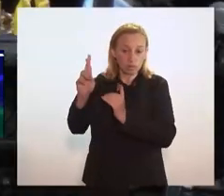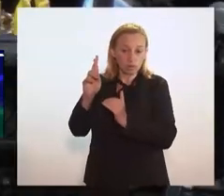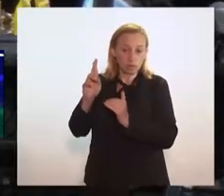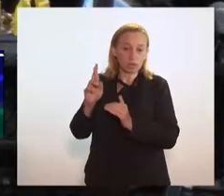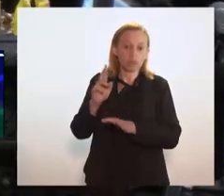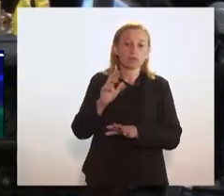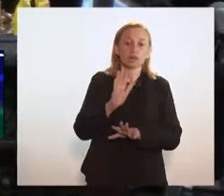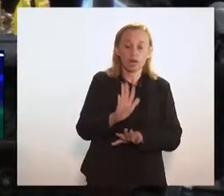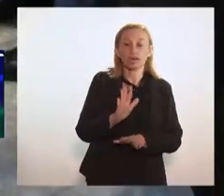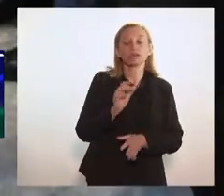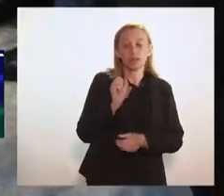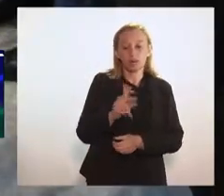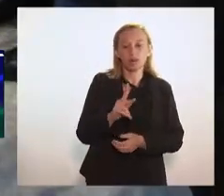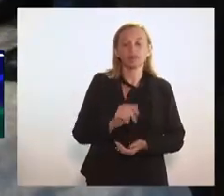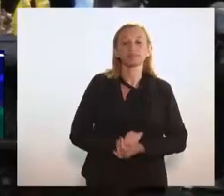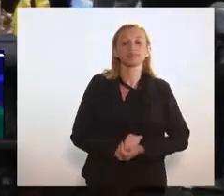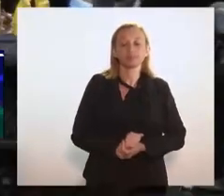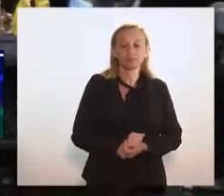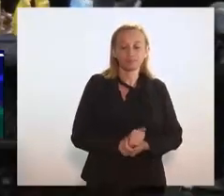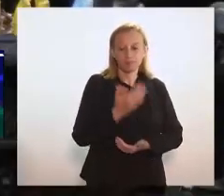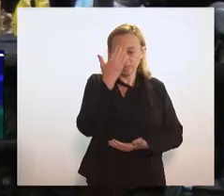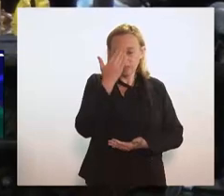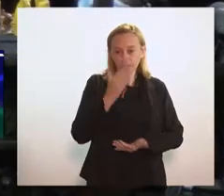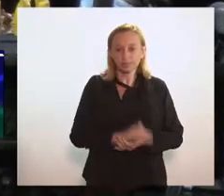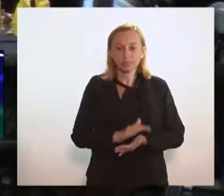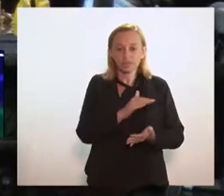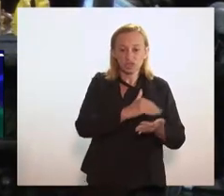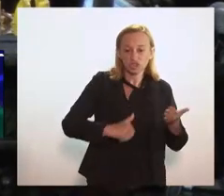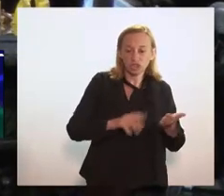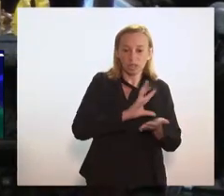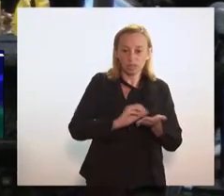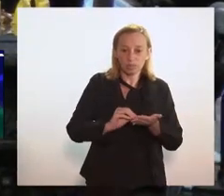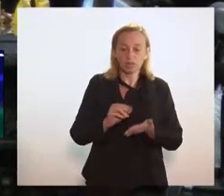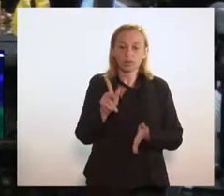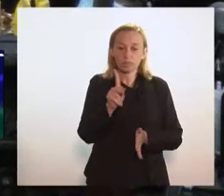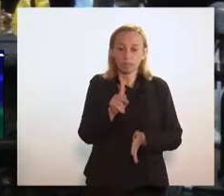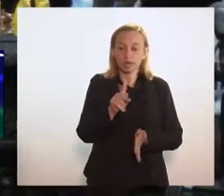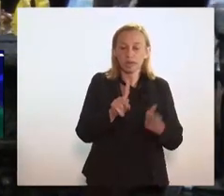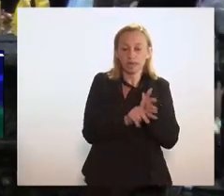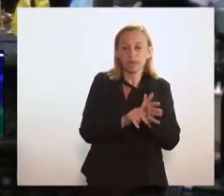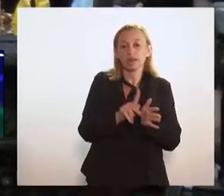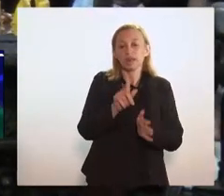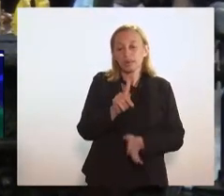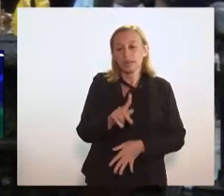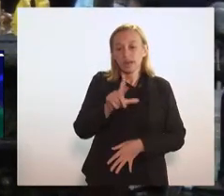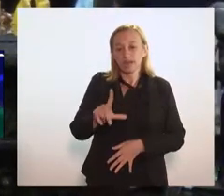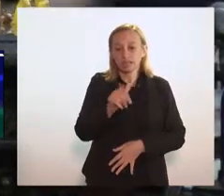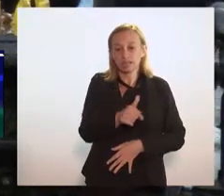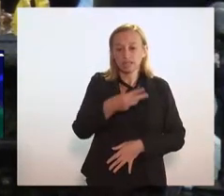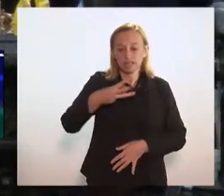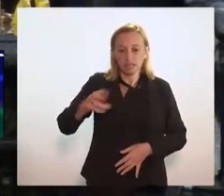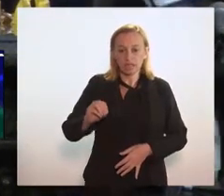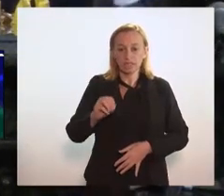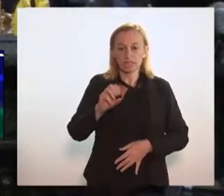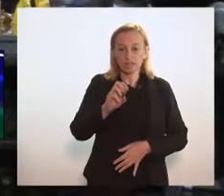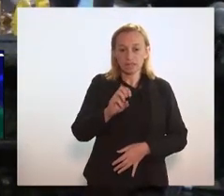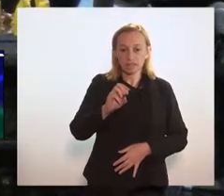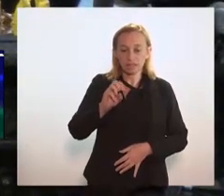para a CCJ. Obrigado, senhor presidente. Obrigado. Está retirado de pauta o PL 3305. Anuncio, em regime presidente de urgência...